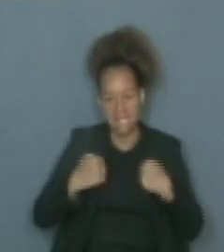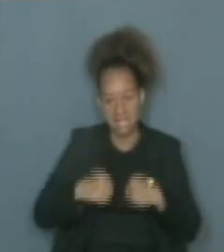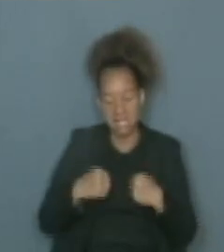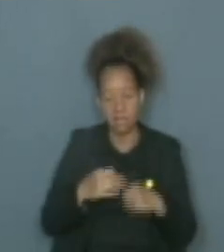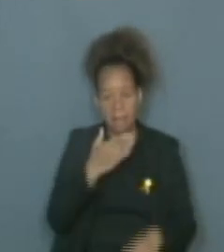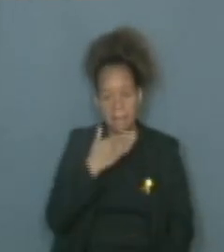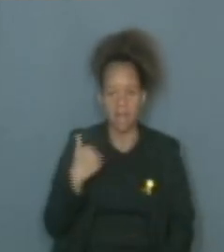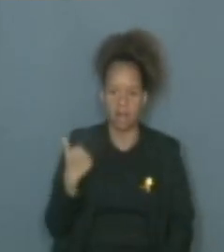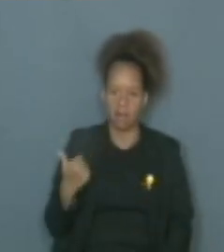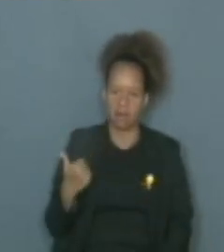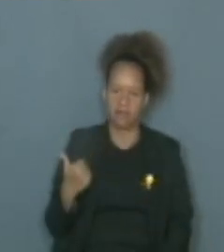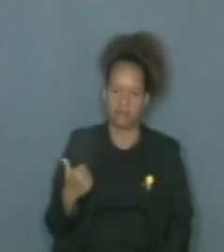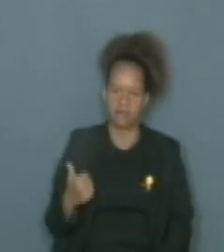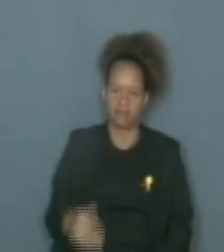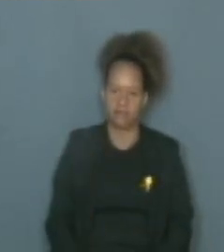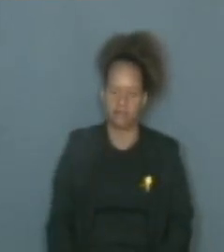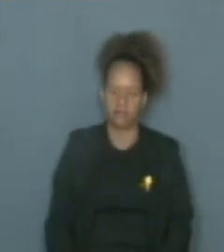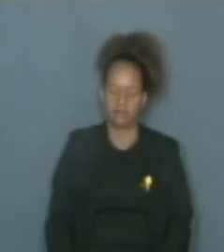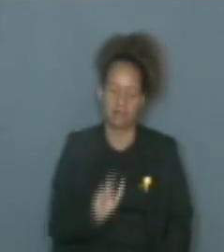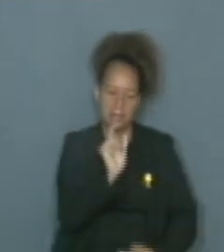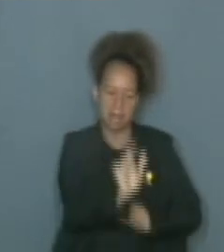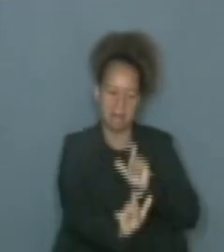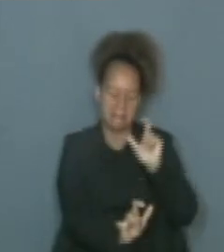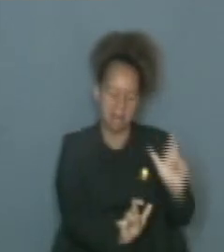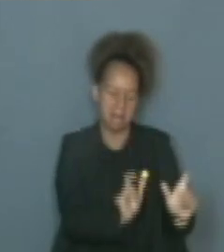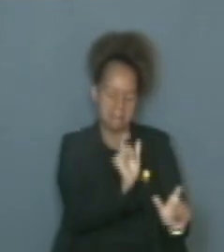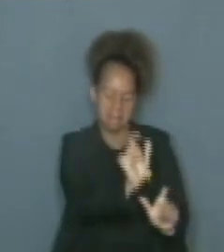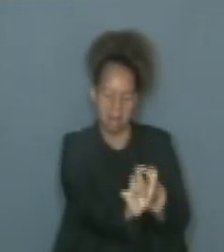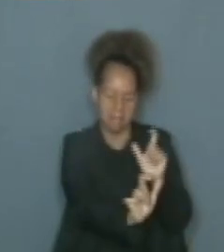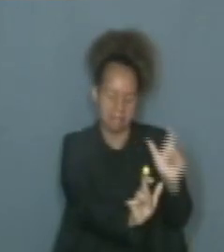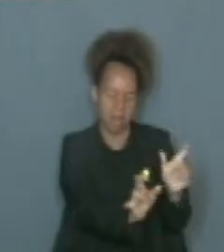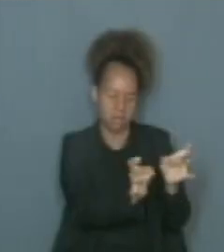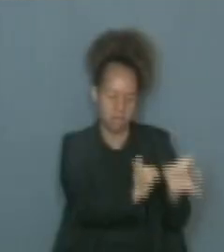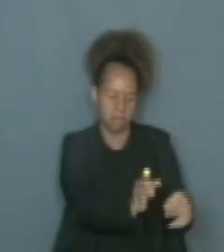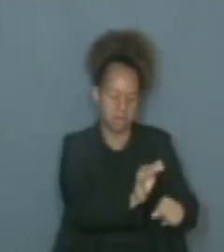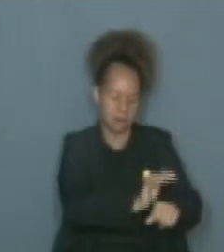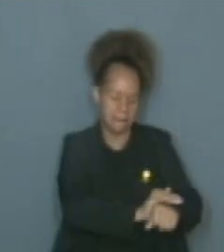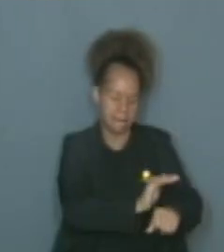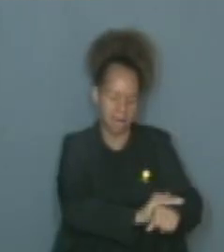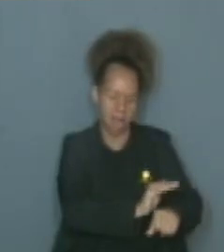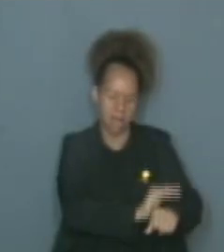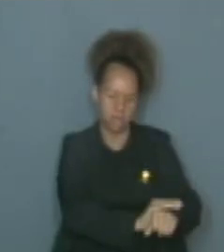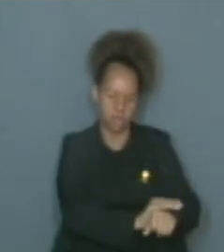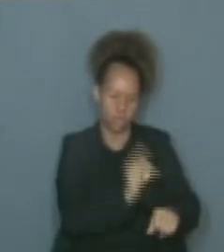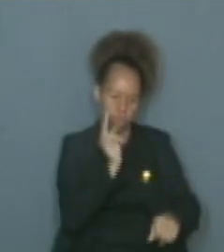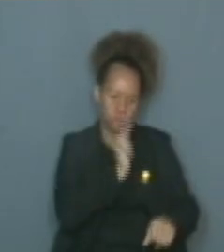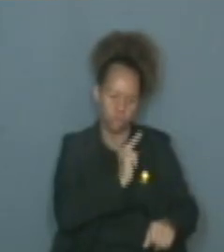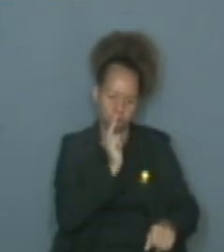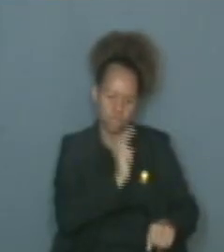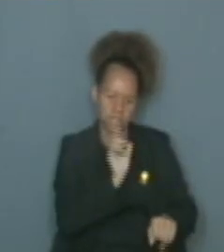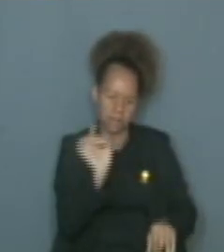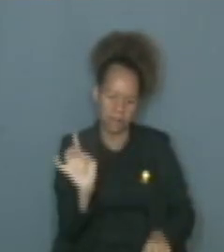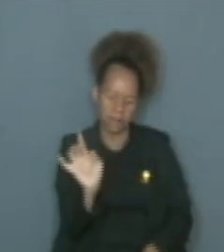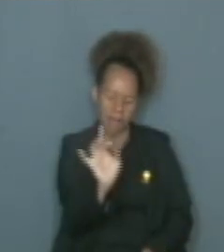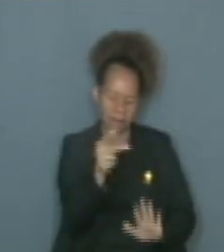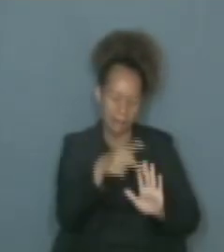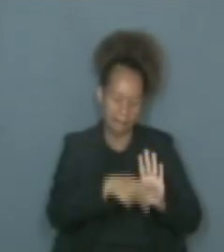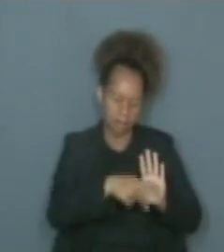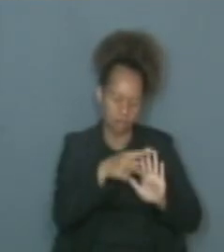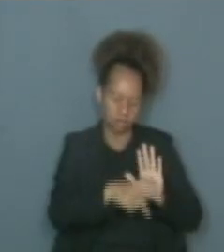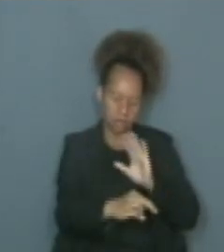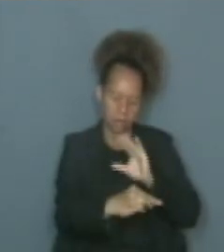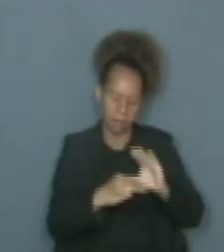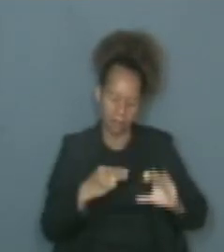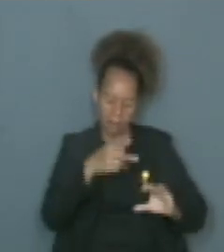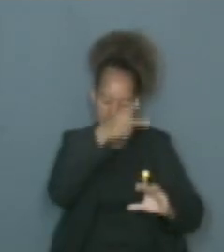ser melhoradas, criticando as dispensas de prazo, a urgência, como cada projeto que o prefeito